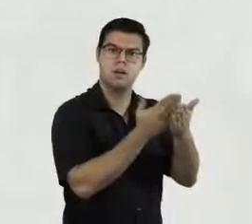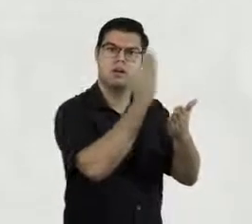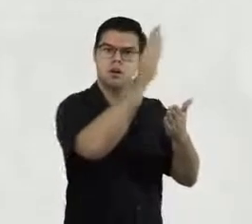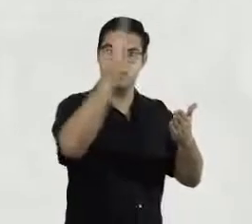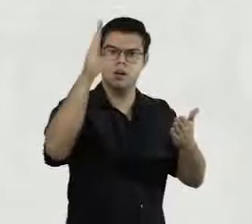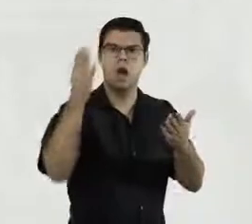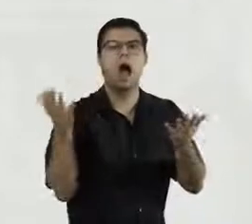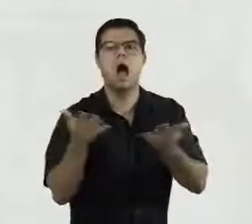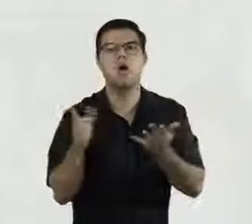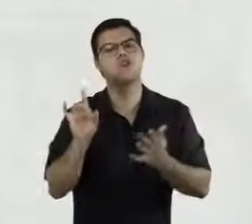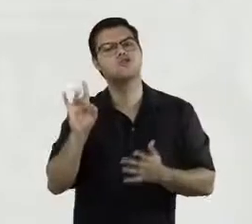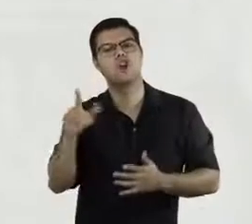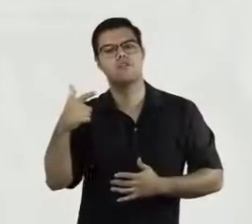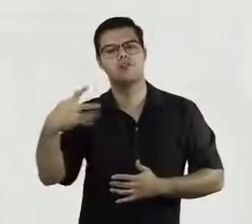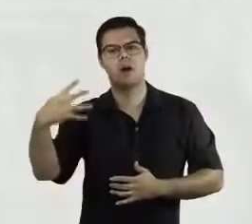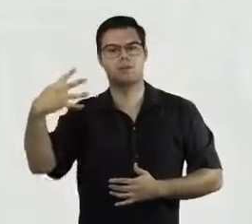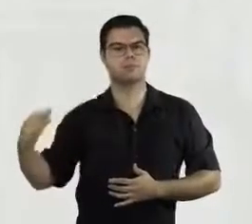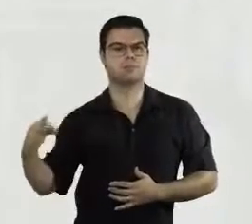24%.